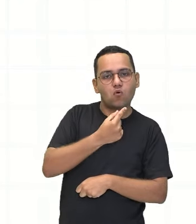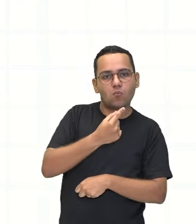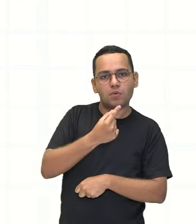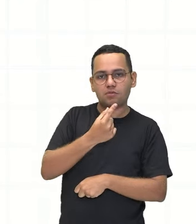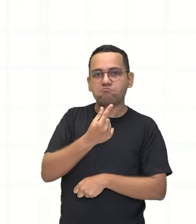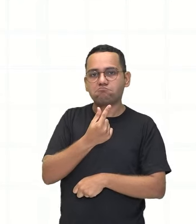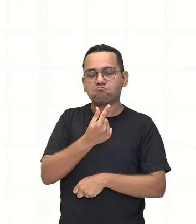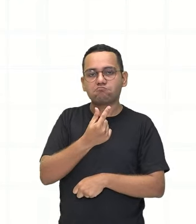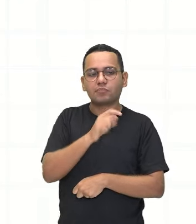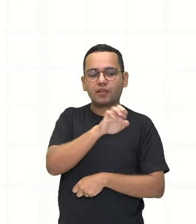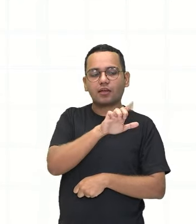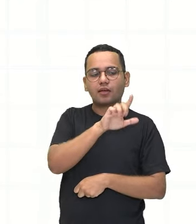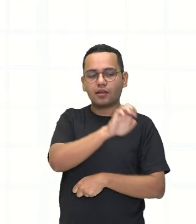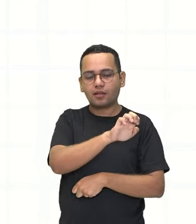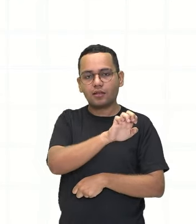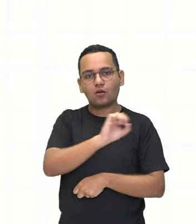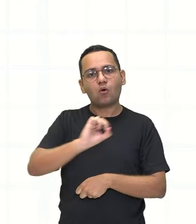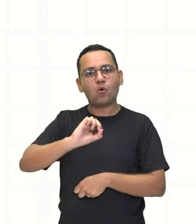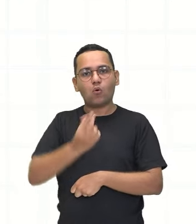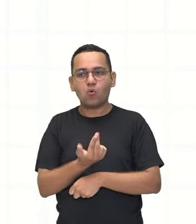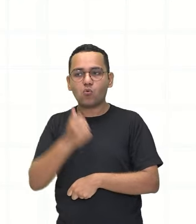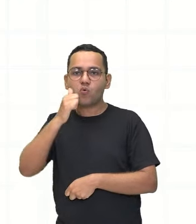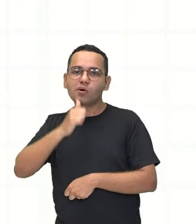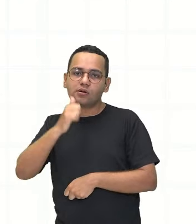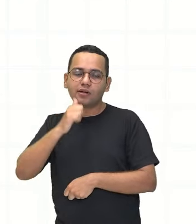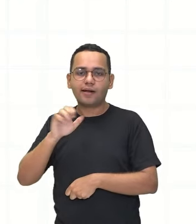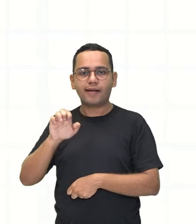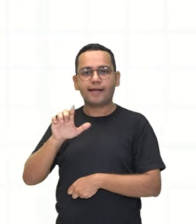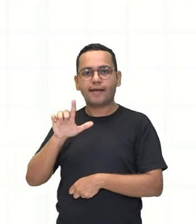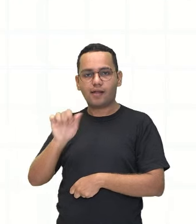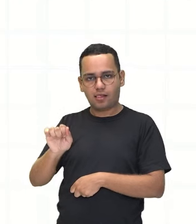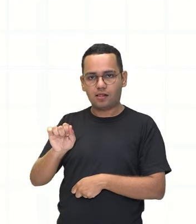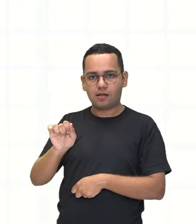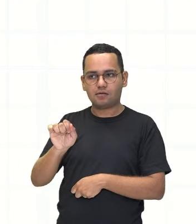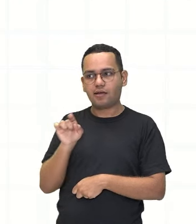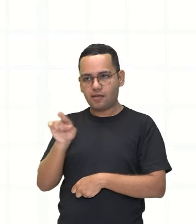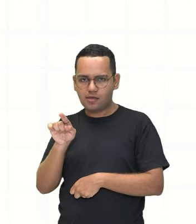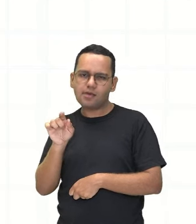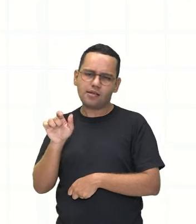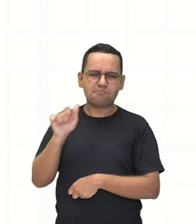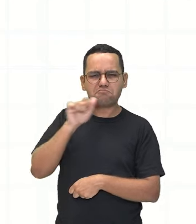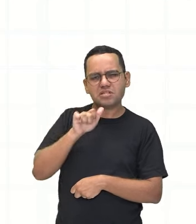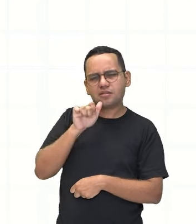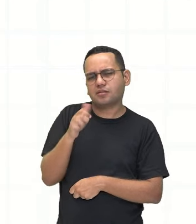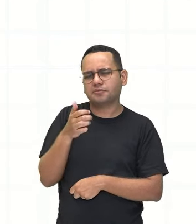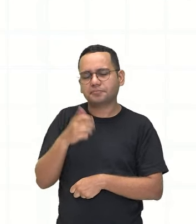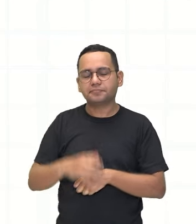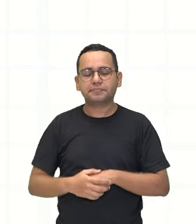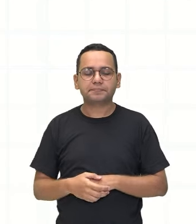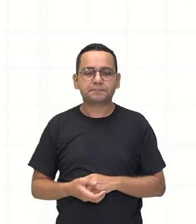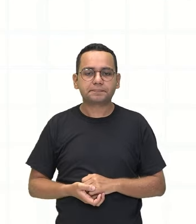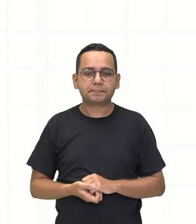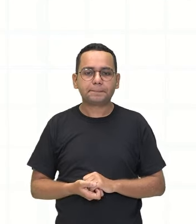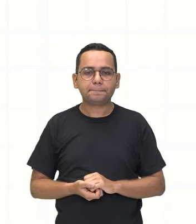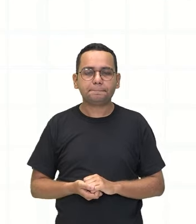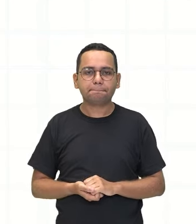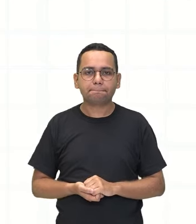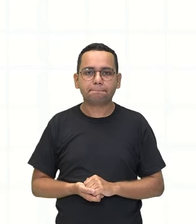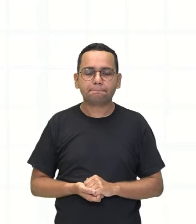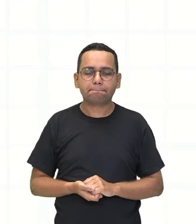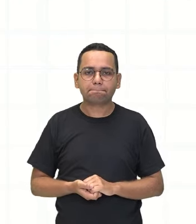digo ele, e ela é a criança quando eu me refiro a uma menina,